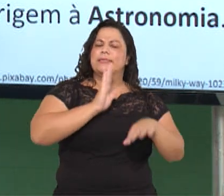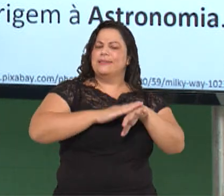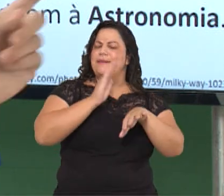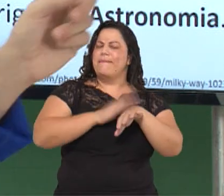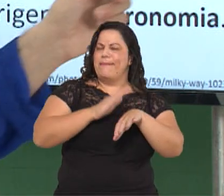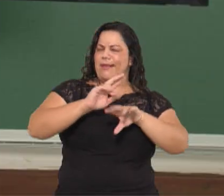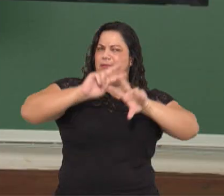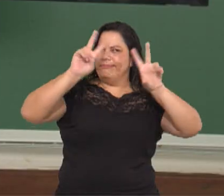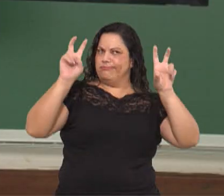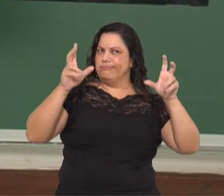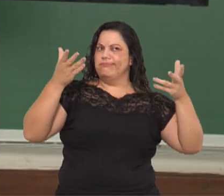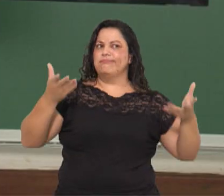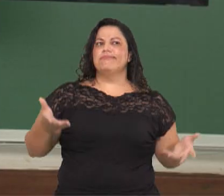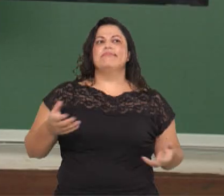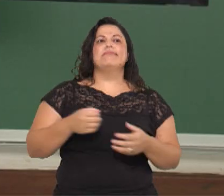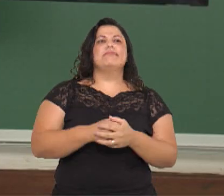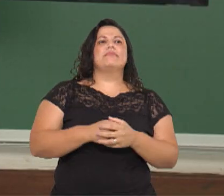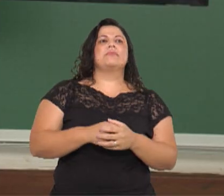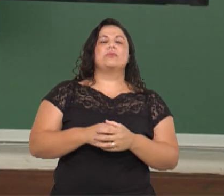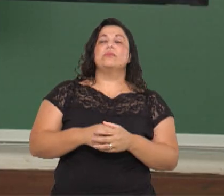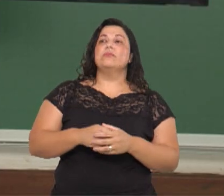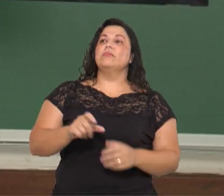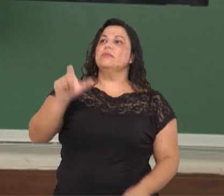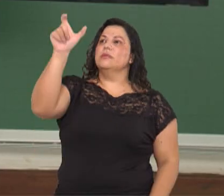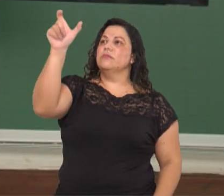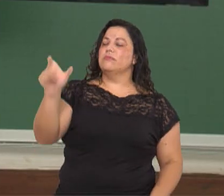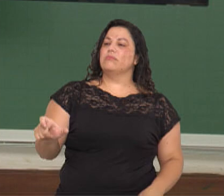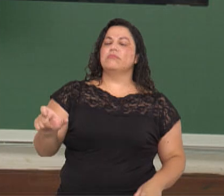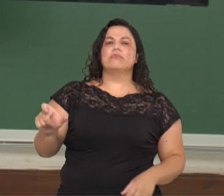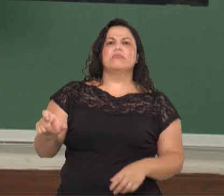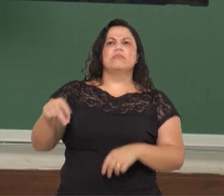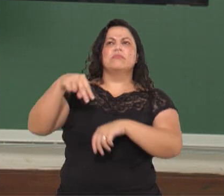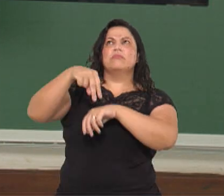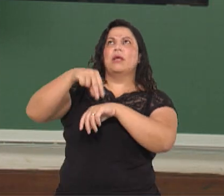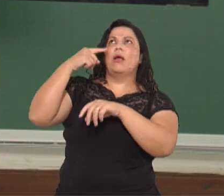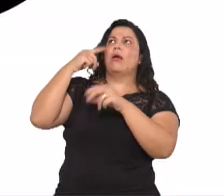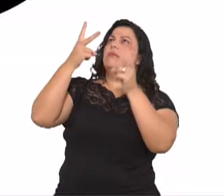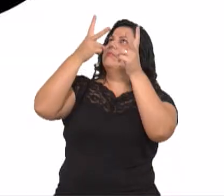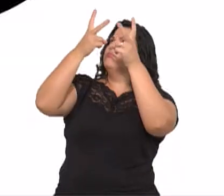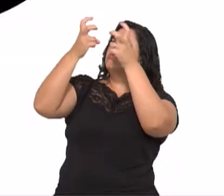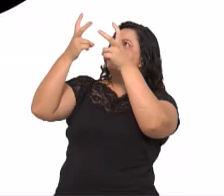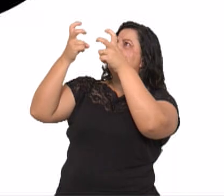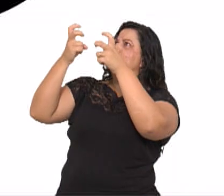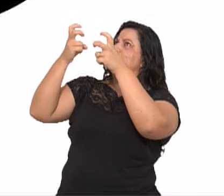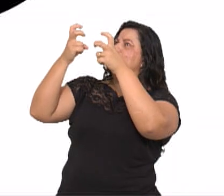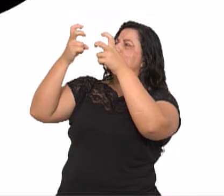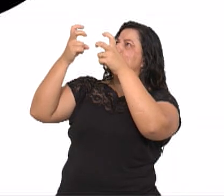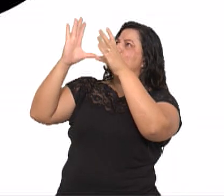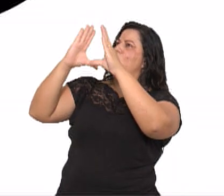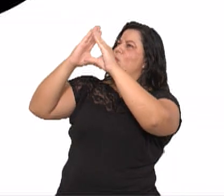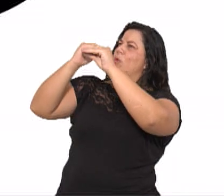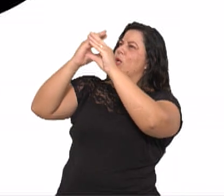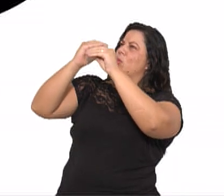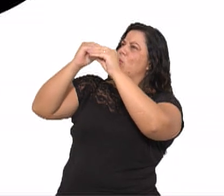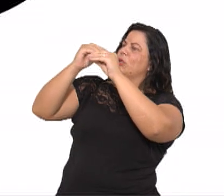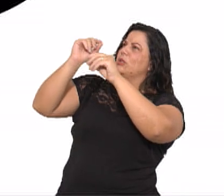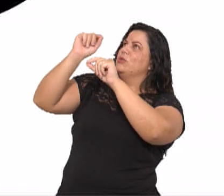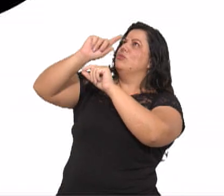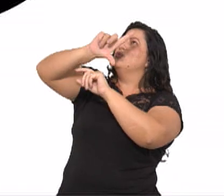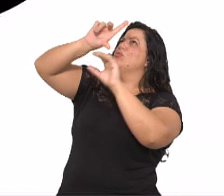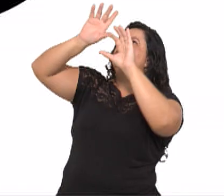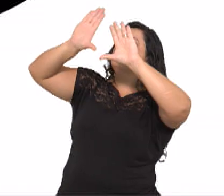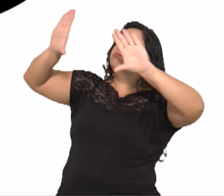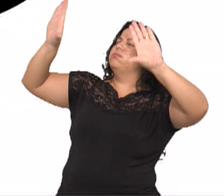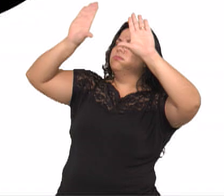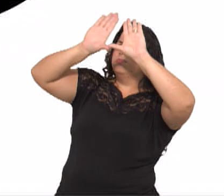Olha a imagem que eu trouxe para vocês. Uma pessoa observando um céu noturno. Então eu tenho estrelas, eu tenho a